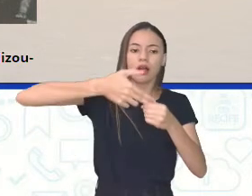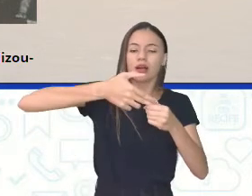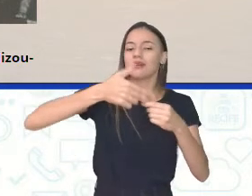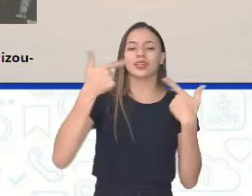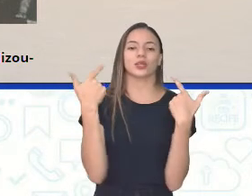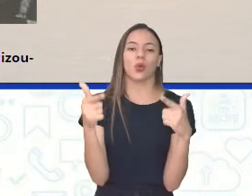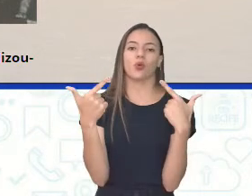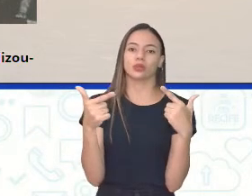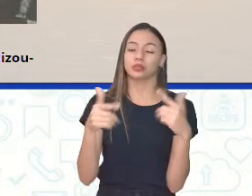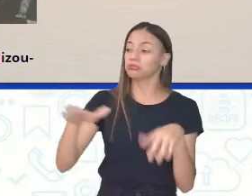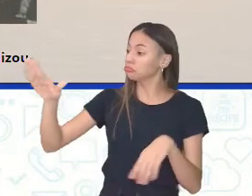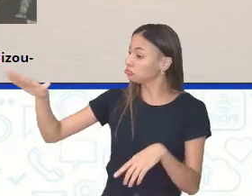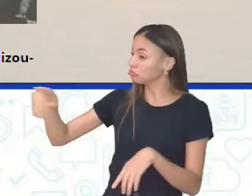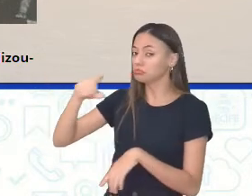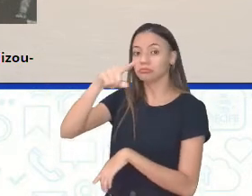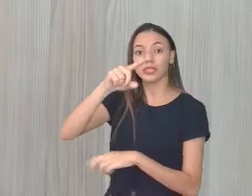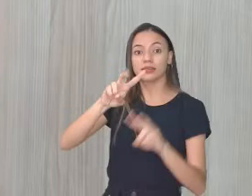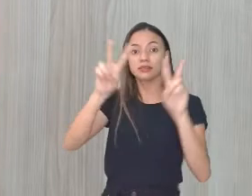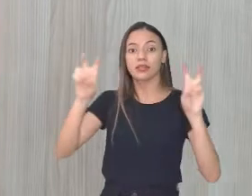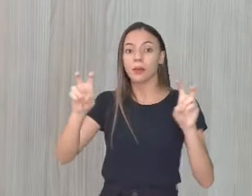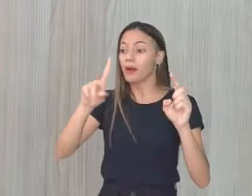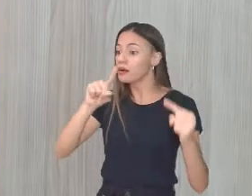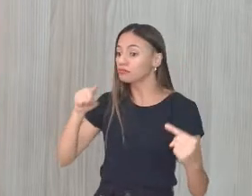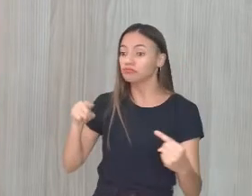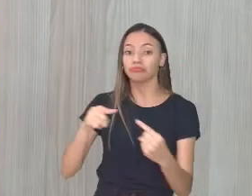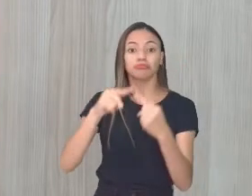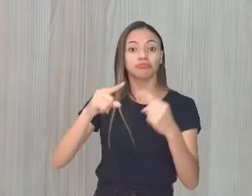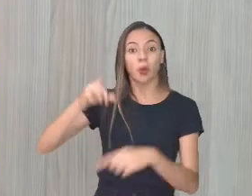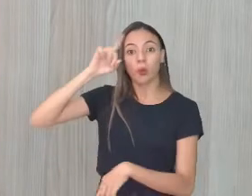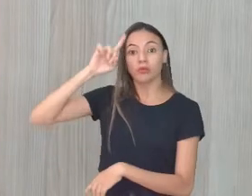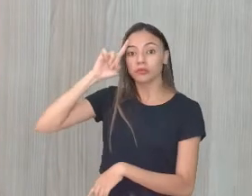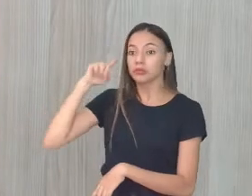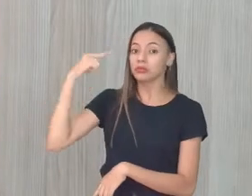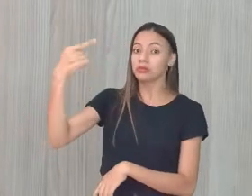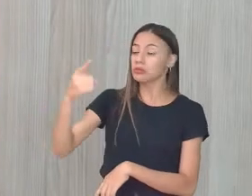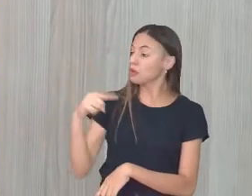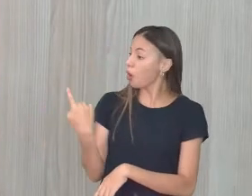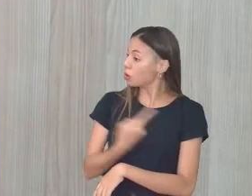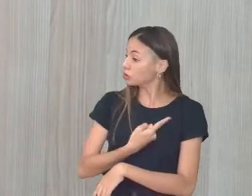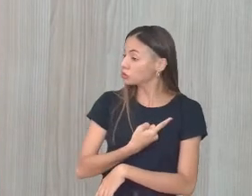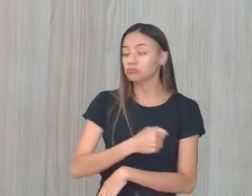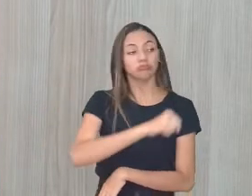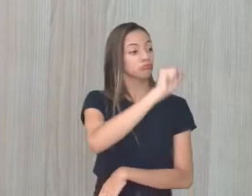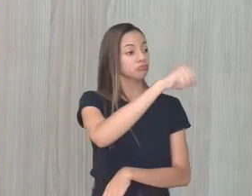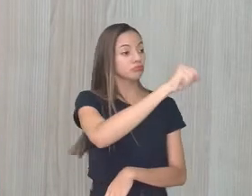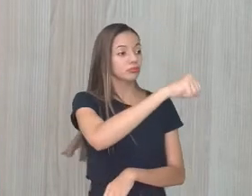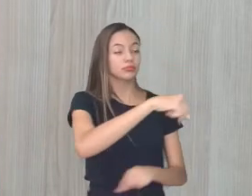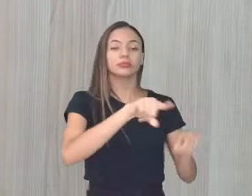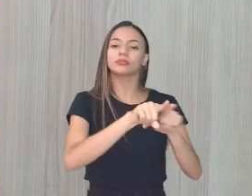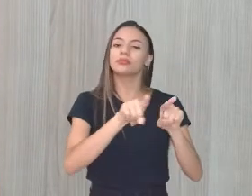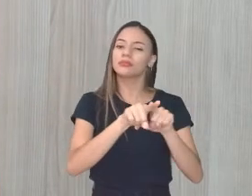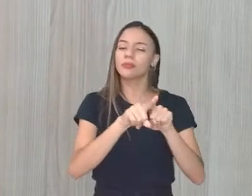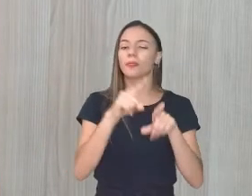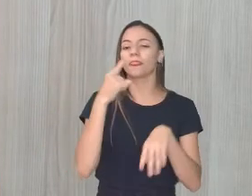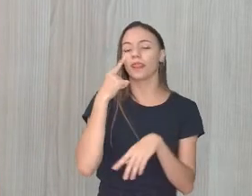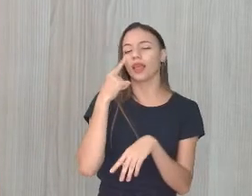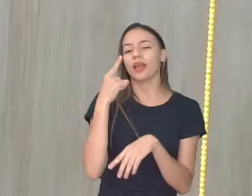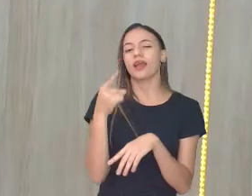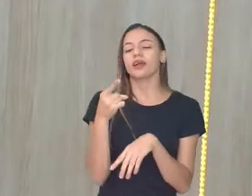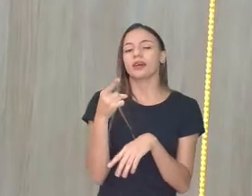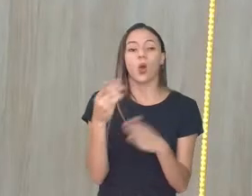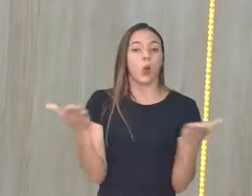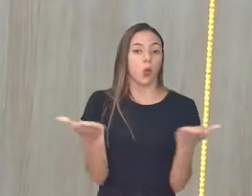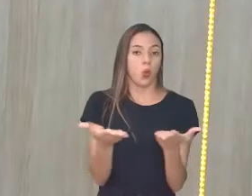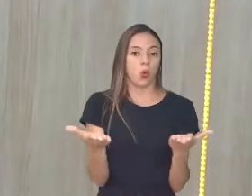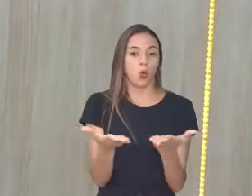Tá vendo como daquele esse assunto faz petróleo. parte do dia a dia da gente, né, professor? Exatamente. E Veja a nesse sentido a importância. gente tem uma questão, professora.